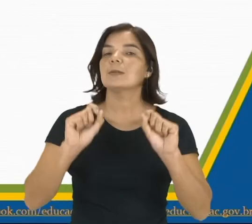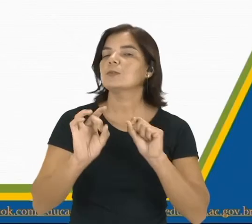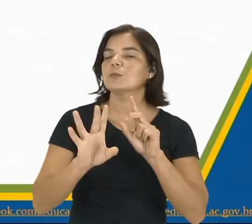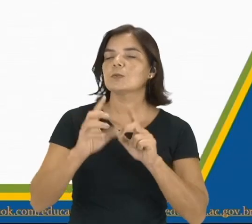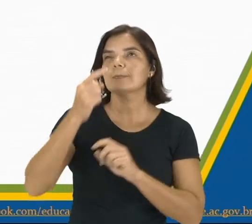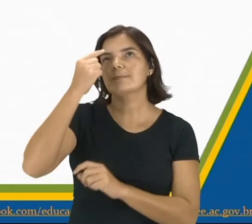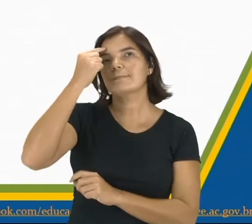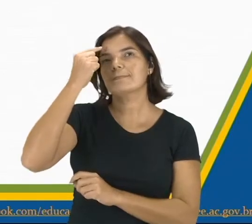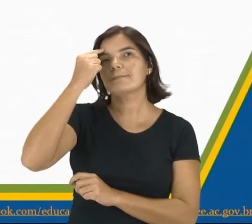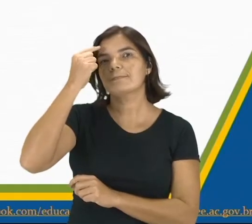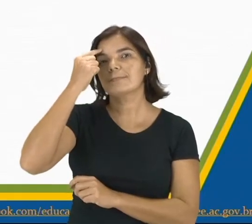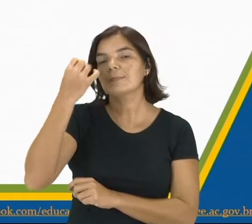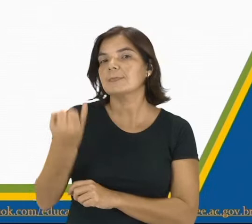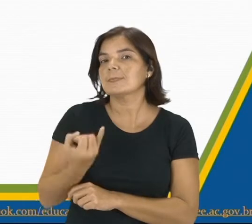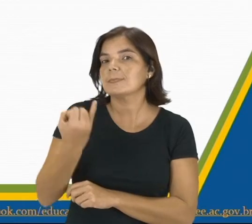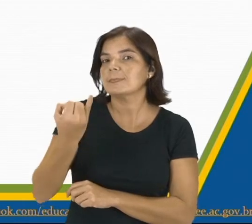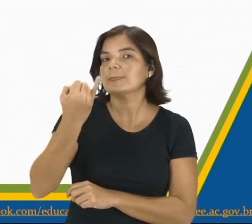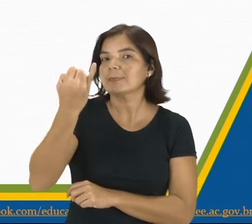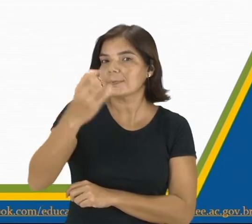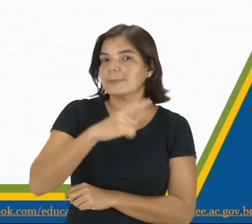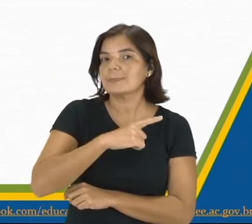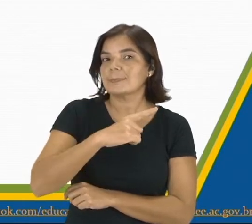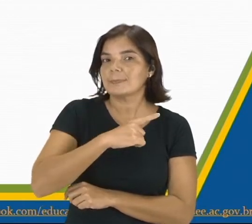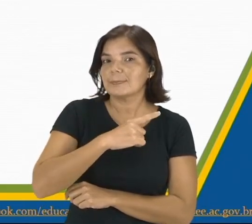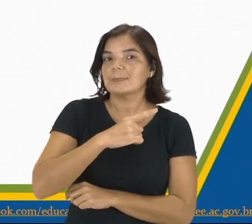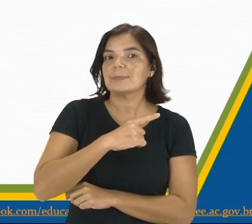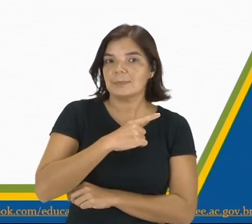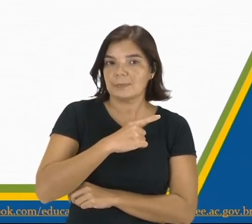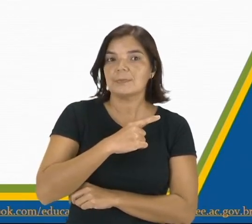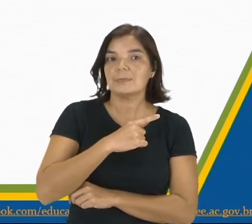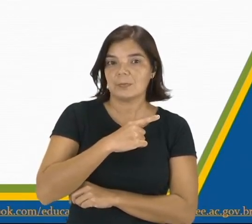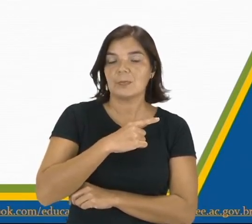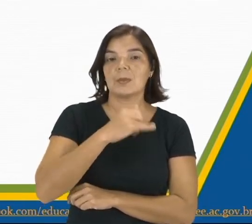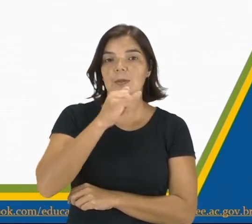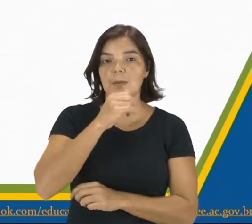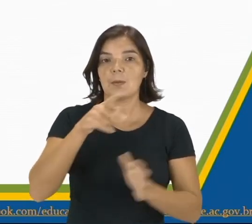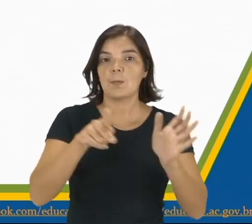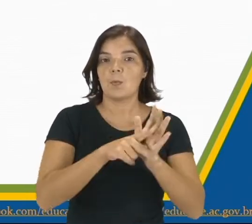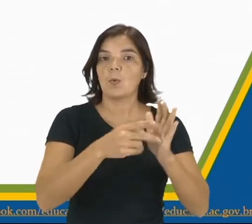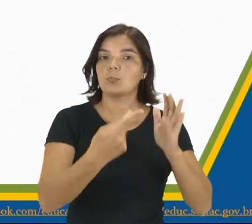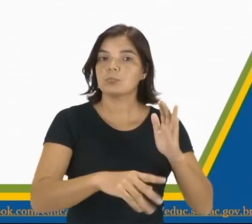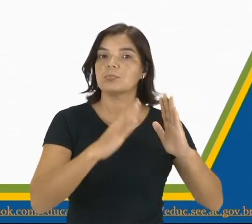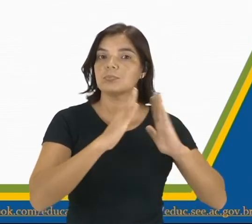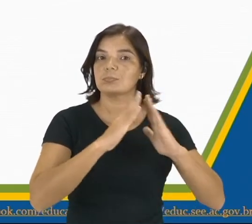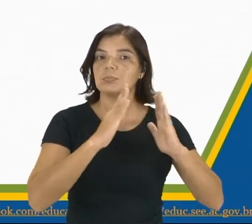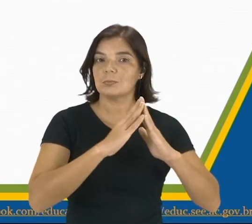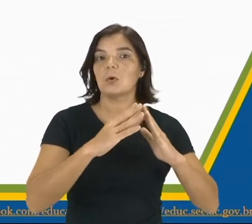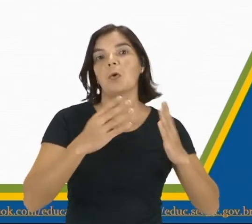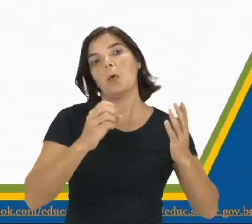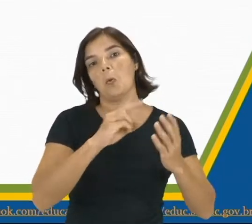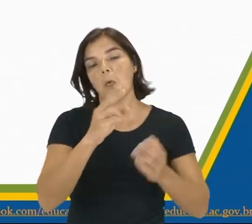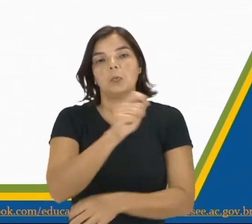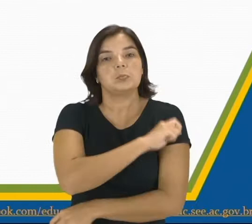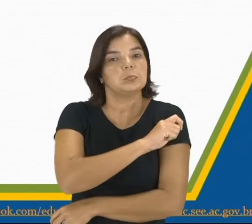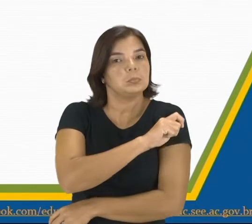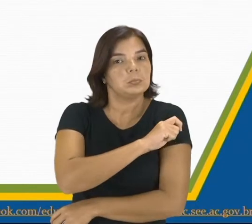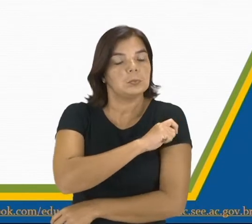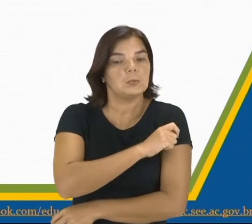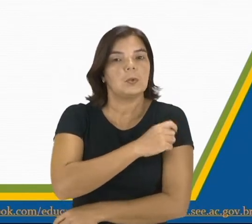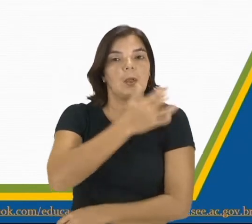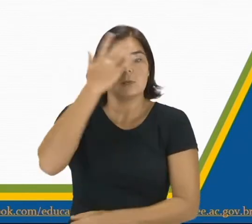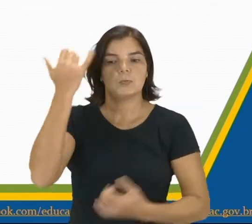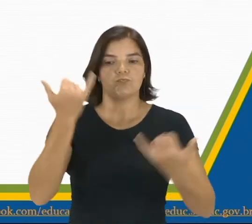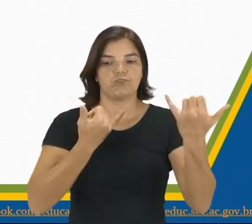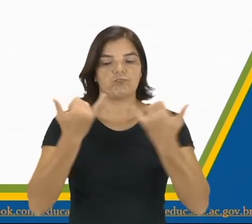você imaginar a importância que nós temos dos aparelhos elétricos na nossa vida. Muitos alunos, por exemplo,